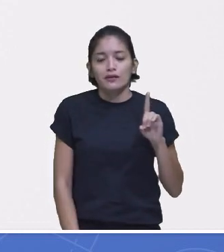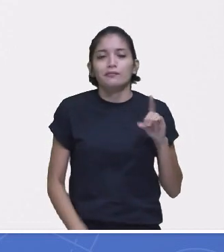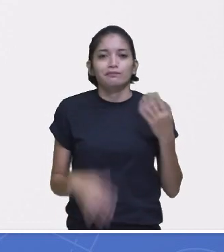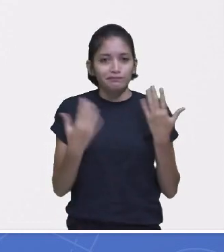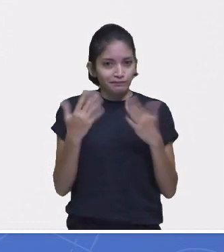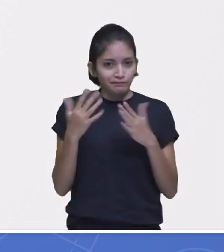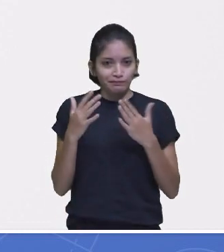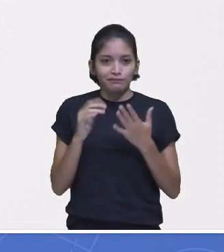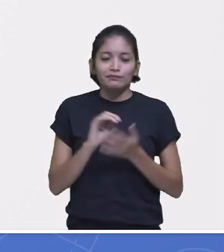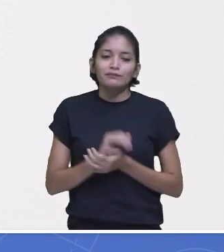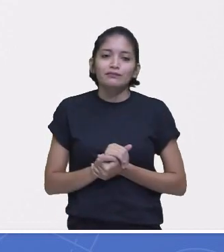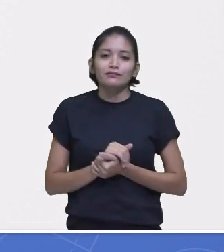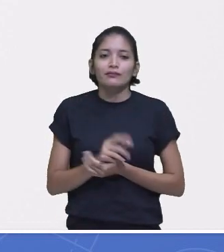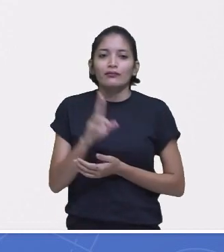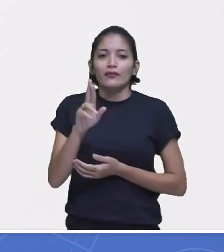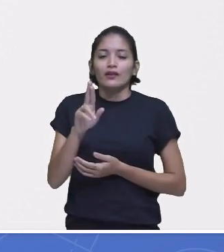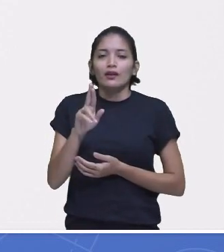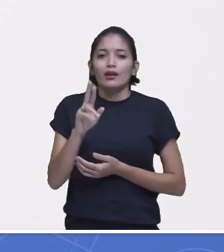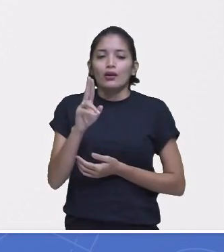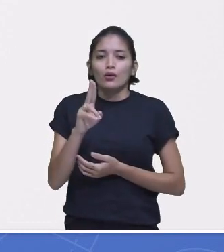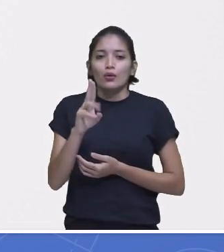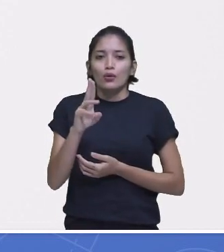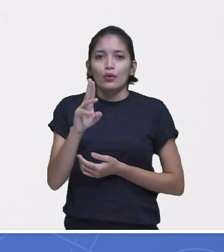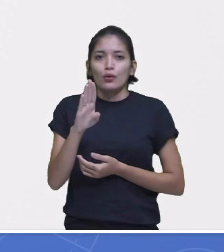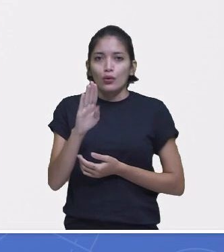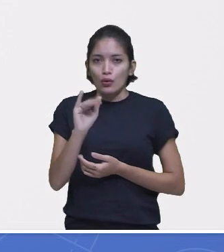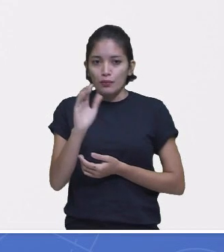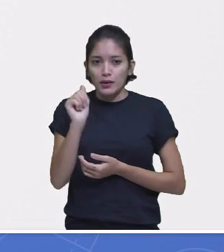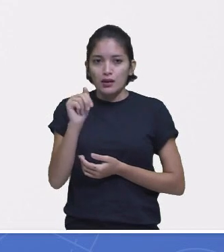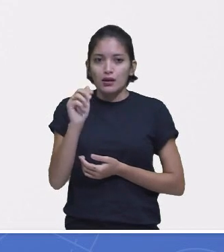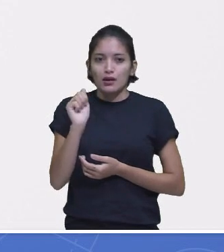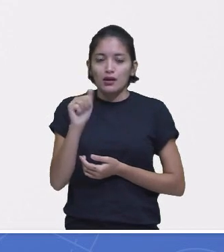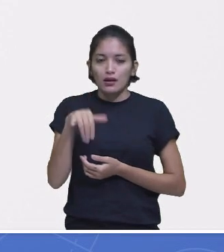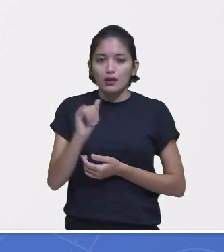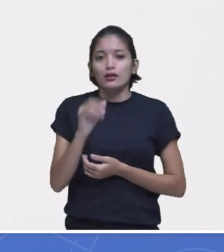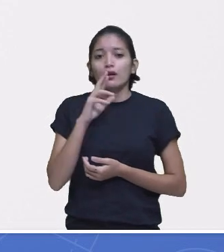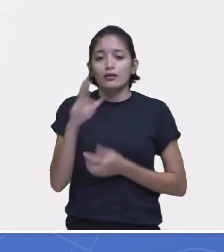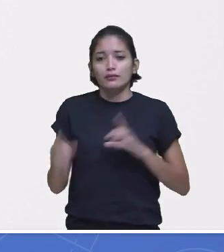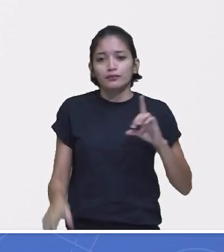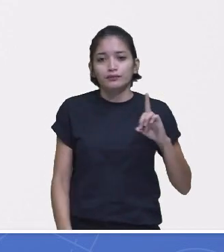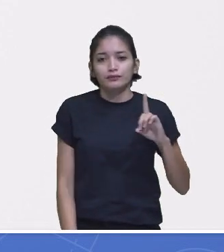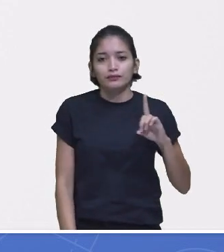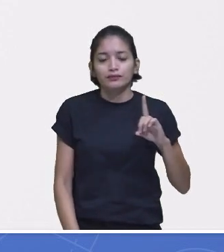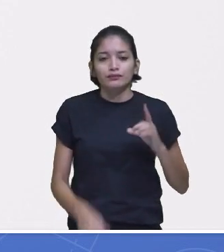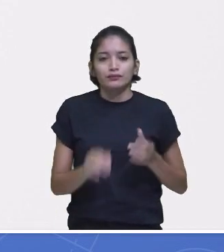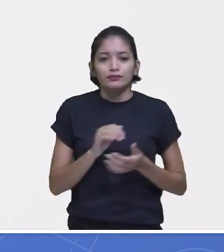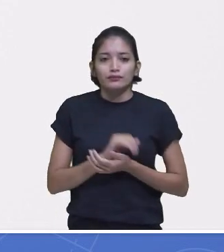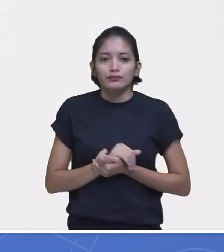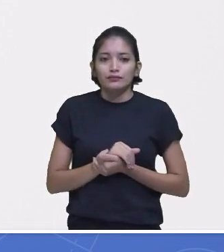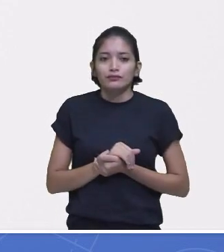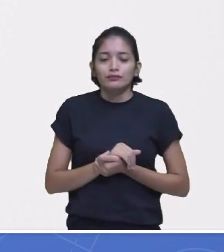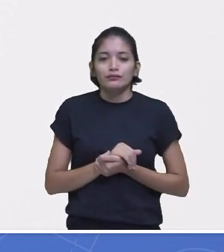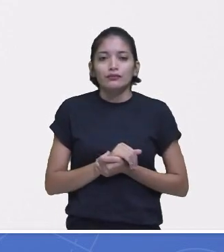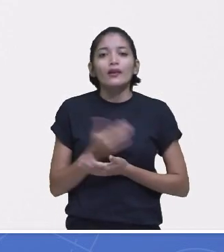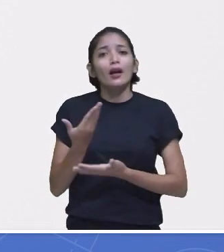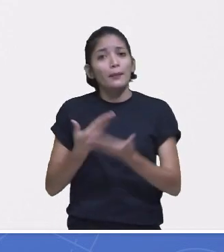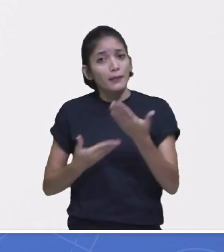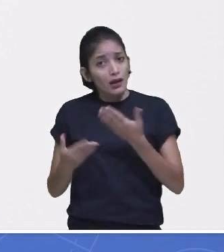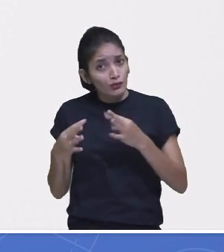parabéns, Luísa. A participação, Rubiane, alternativa D. A participação de todos